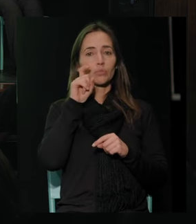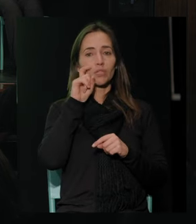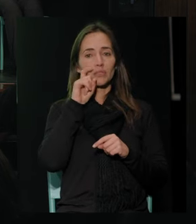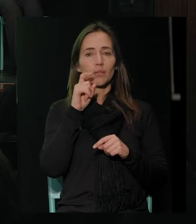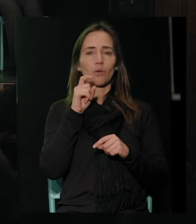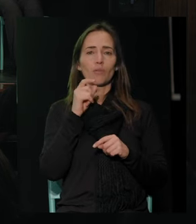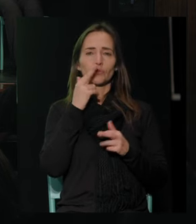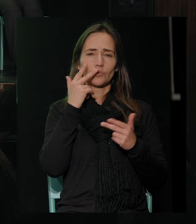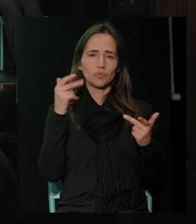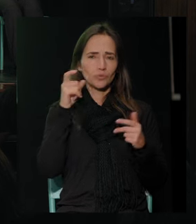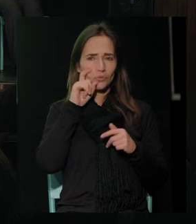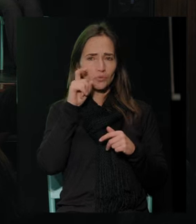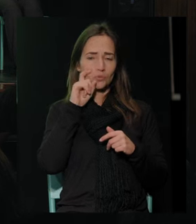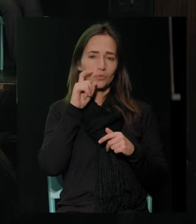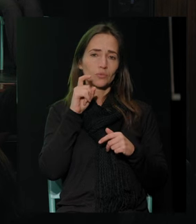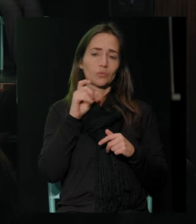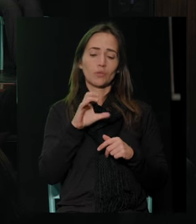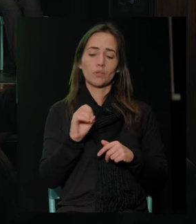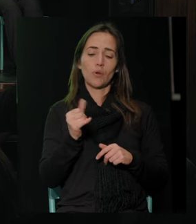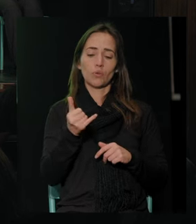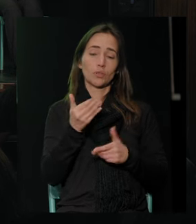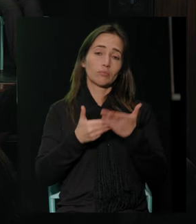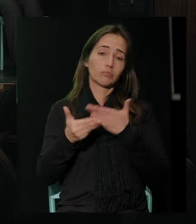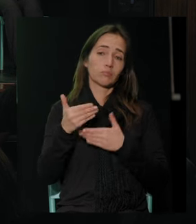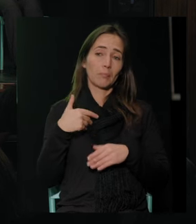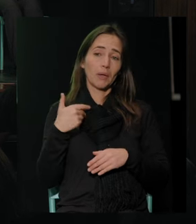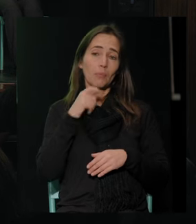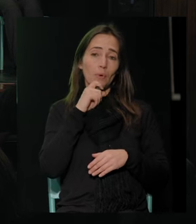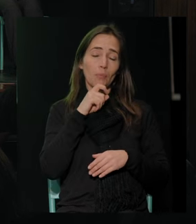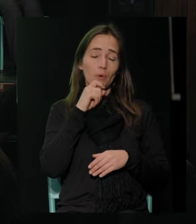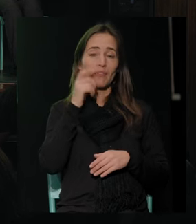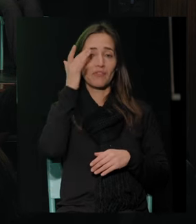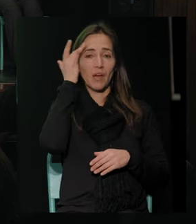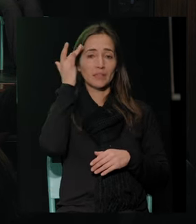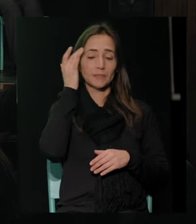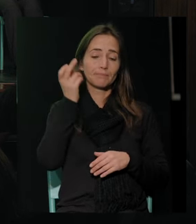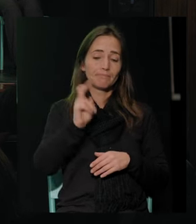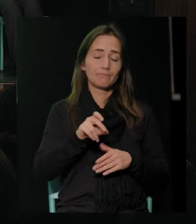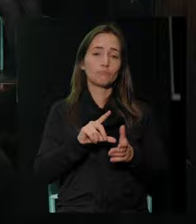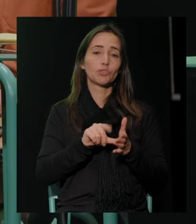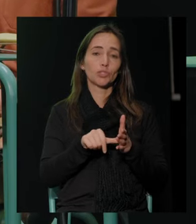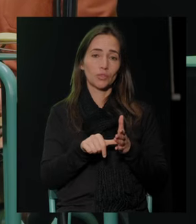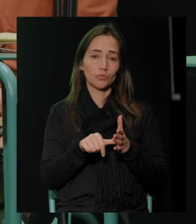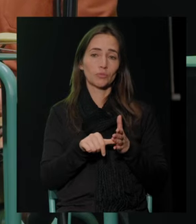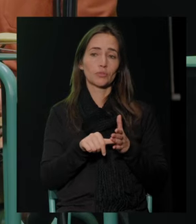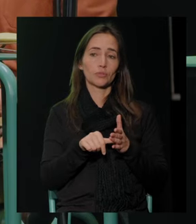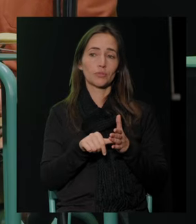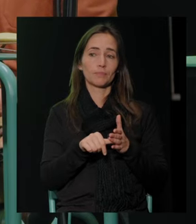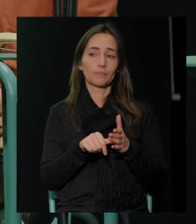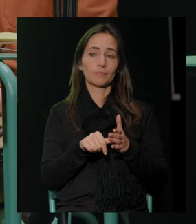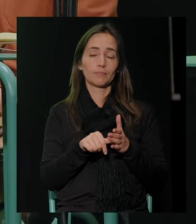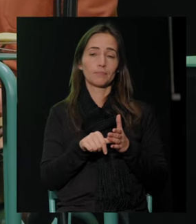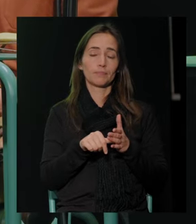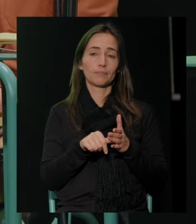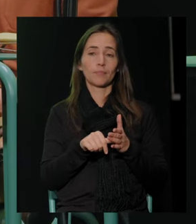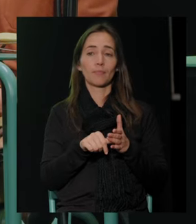biodiversidade, que na compensação de carbono, infelizmente, podemos cair muito facilmente em projetos que sejam um pouco de greenwashing